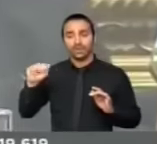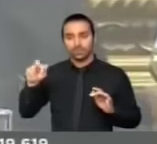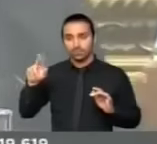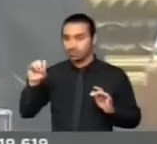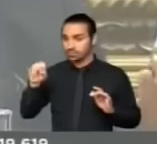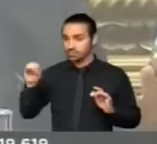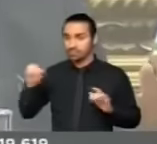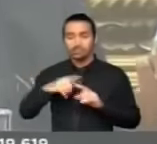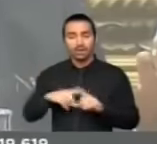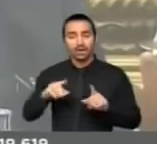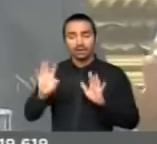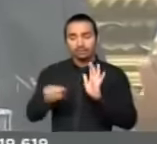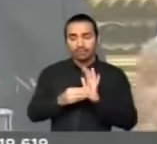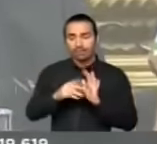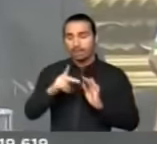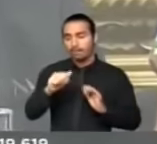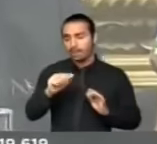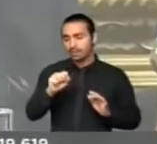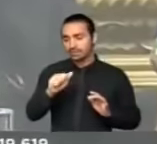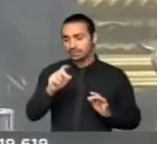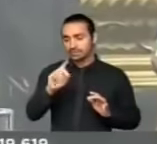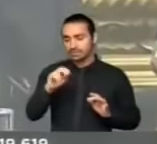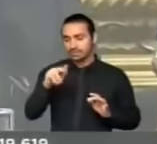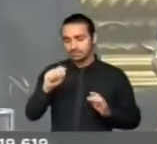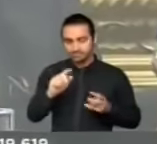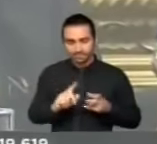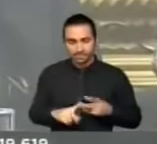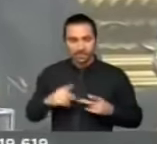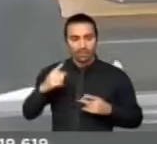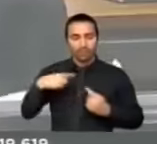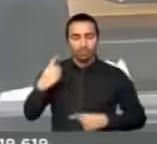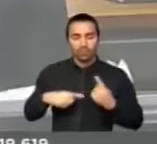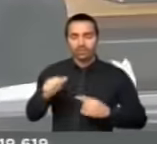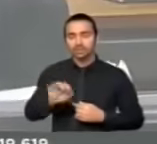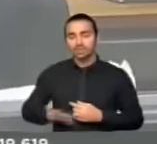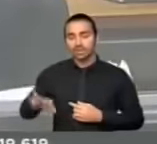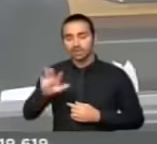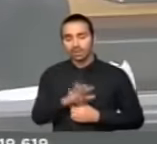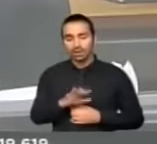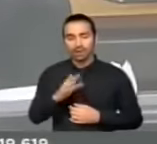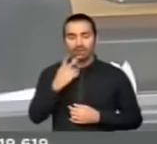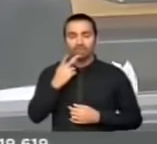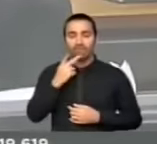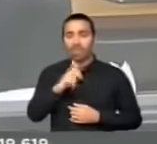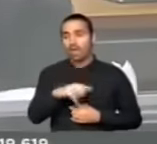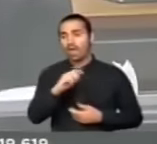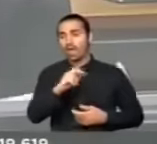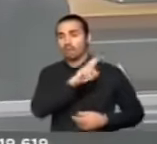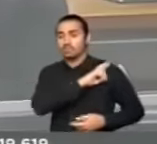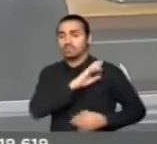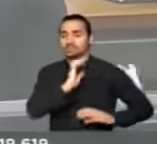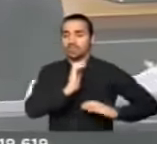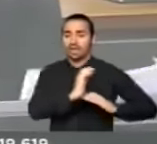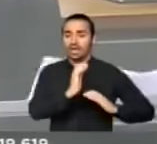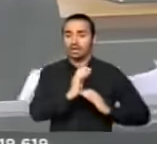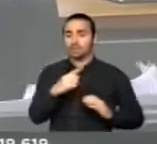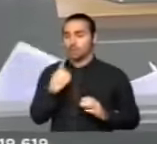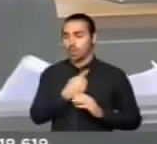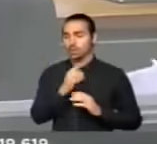todas, Passadina, a questão política geral, e dizendo que é o Senado que vai julgar. Nós julgamos